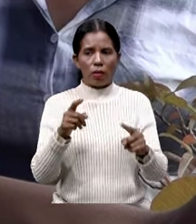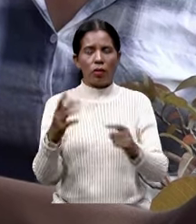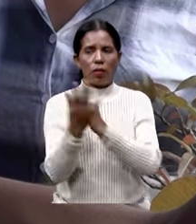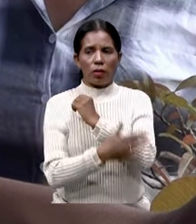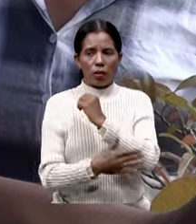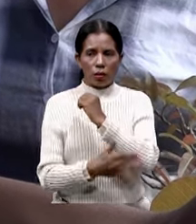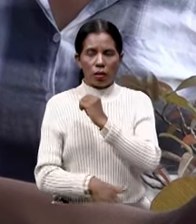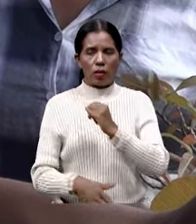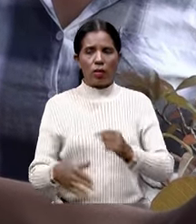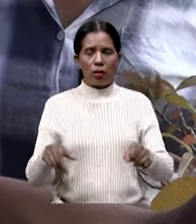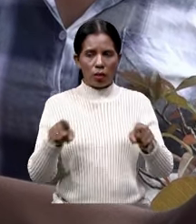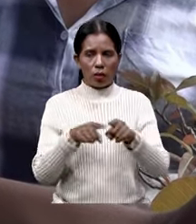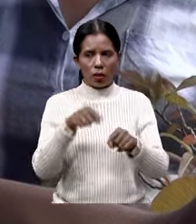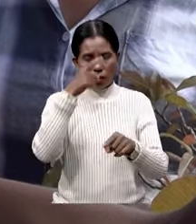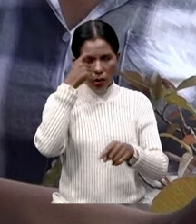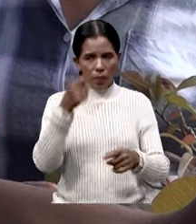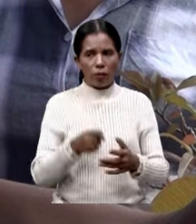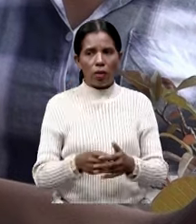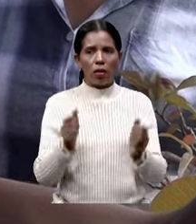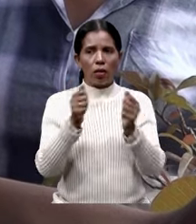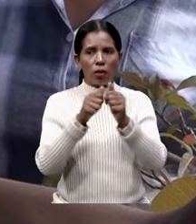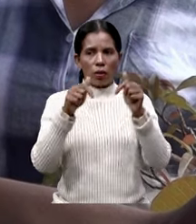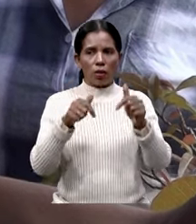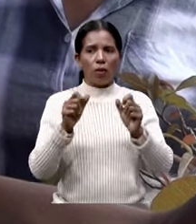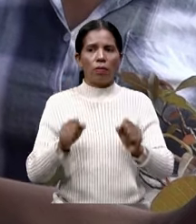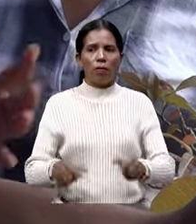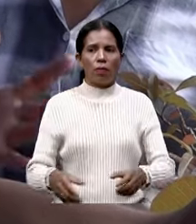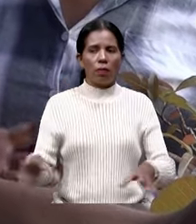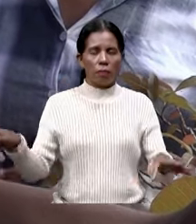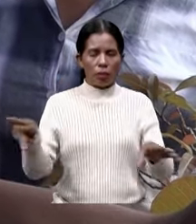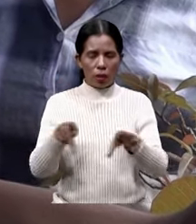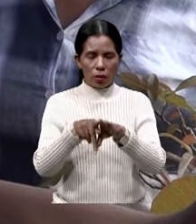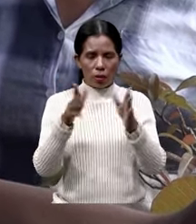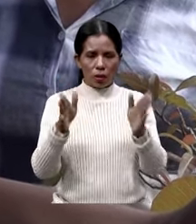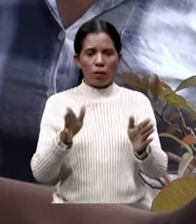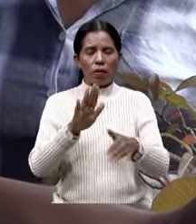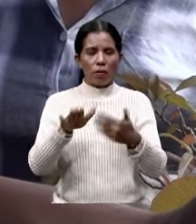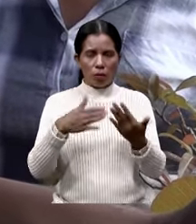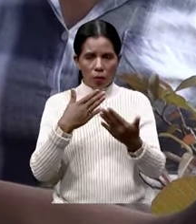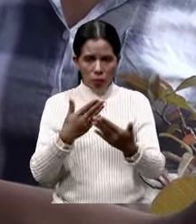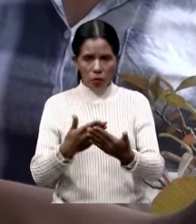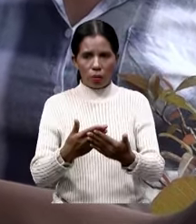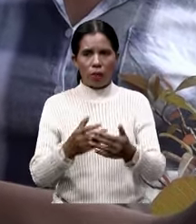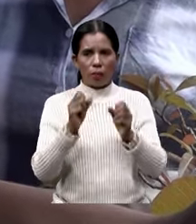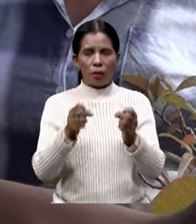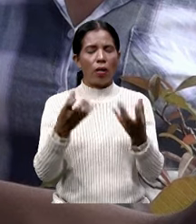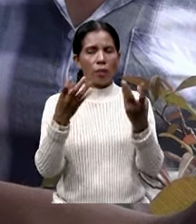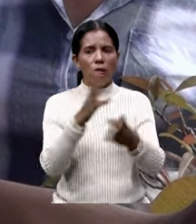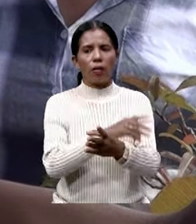nasang dobe tamba ho ida ne bele invol participação comunidade niniane bele barak